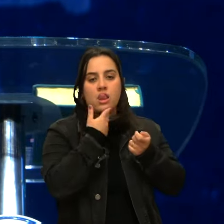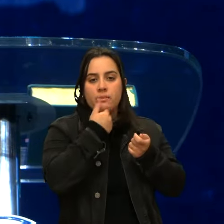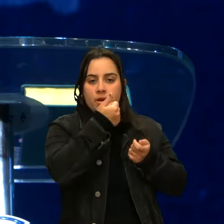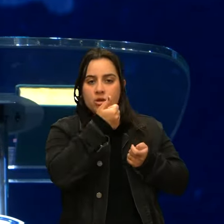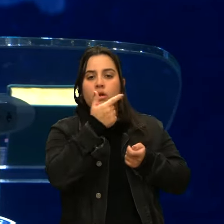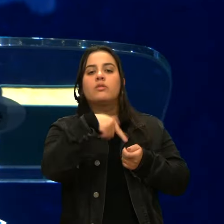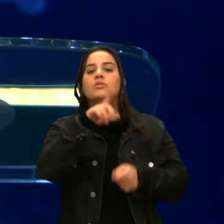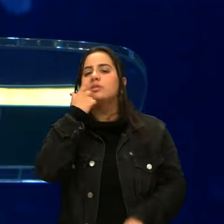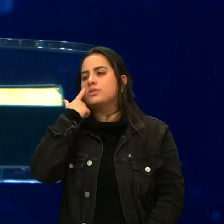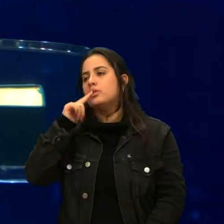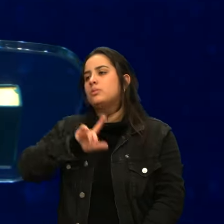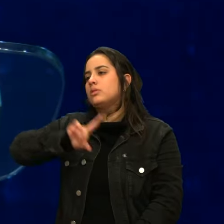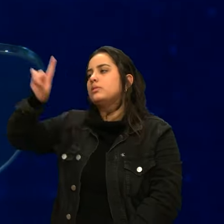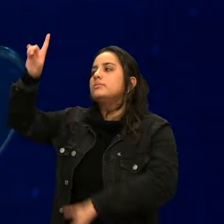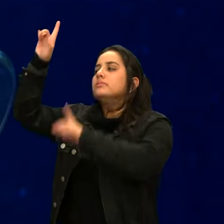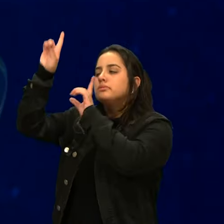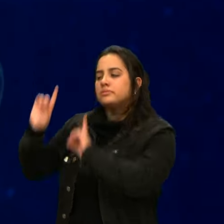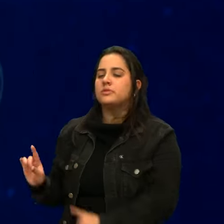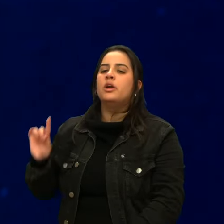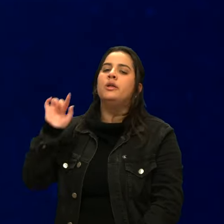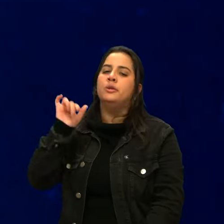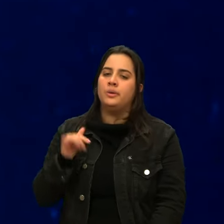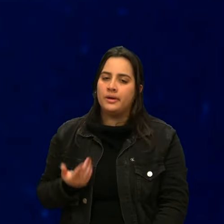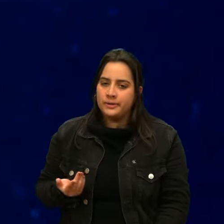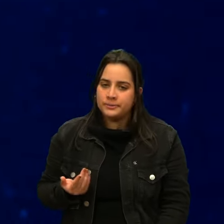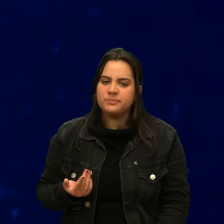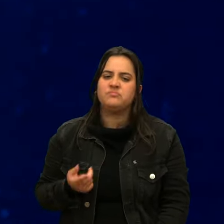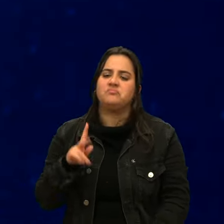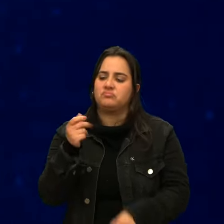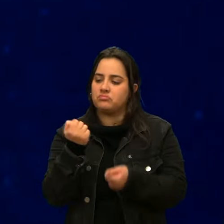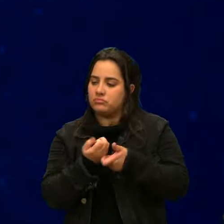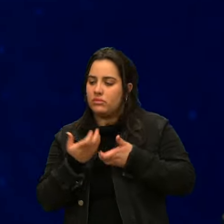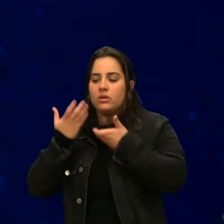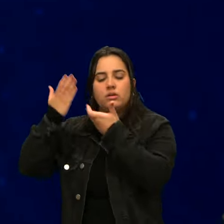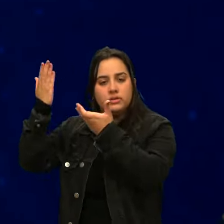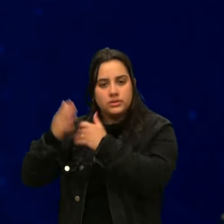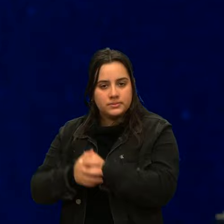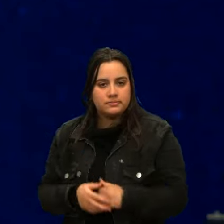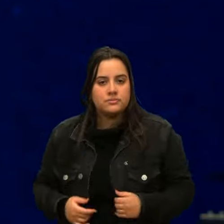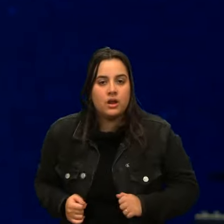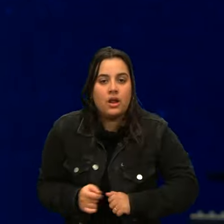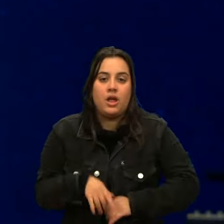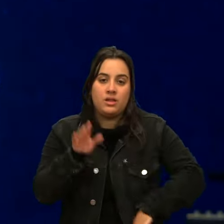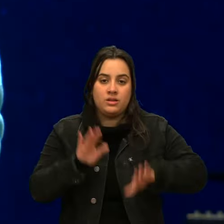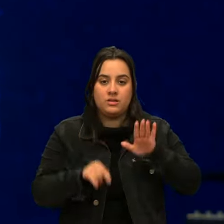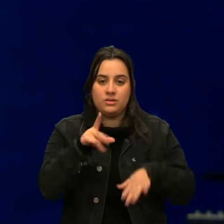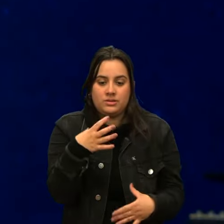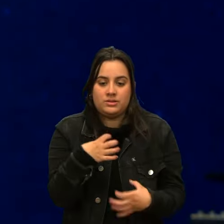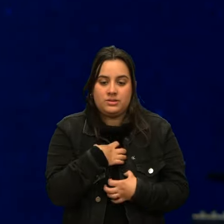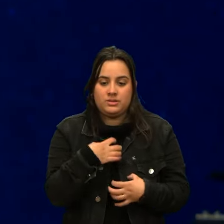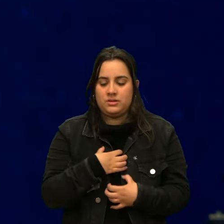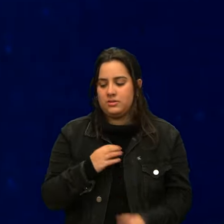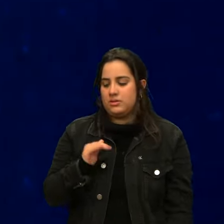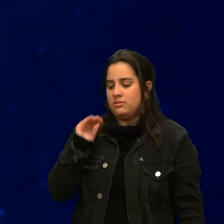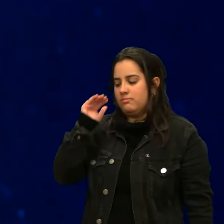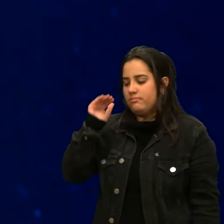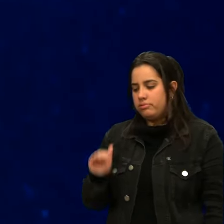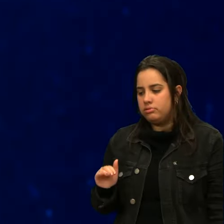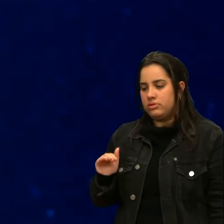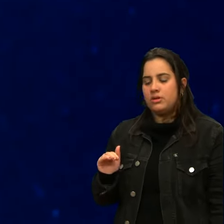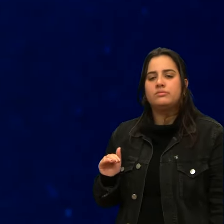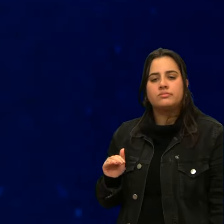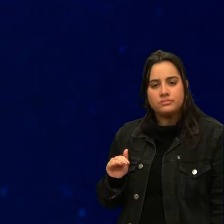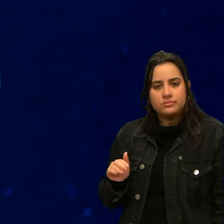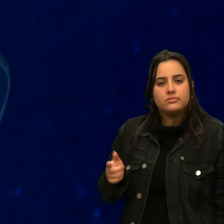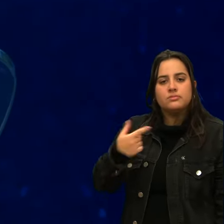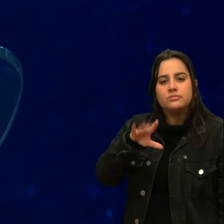digno. Ele é digno das suas entregas. Ele é digno daquilo quando você se sente menor, quando você se sente constrangido